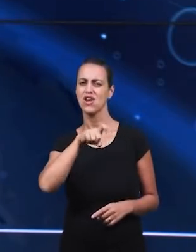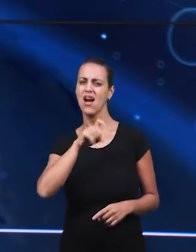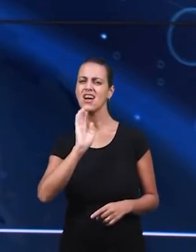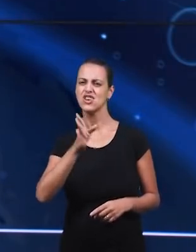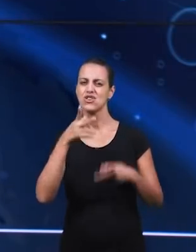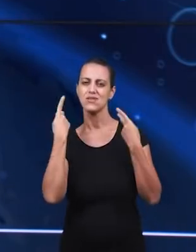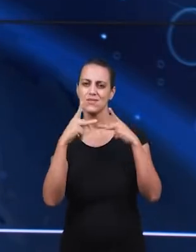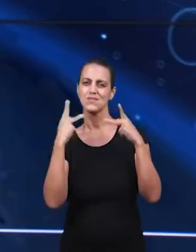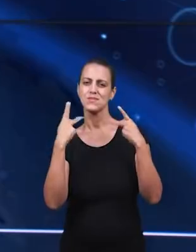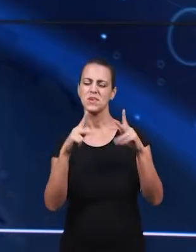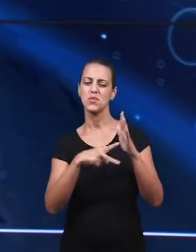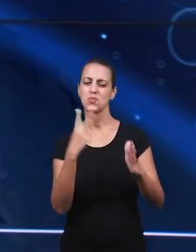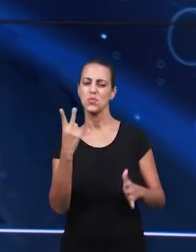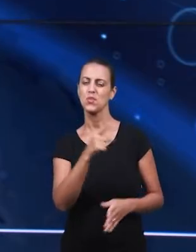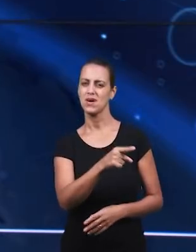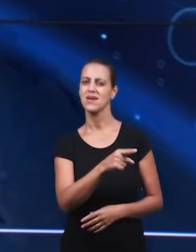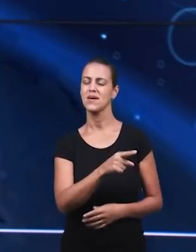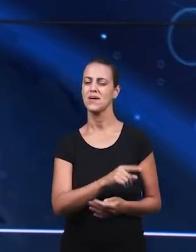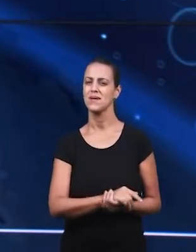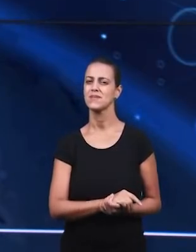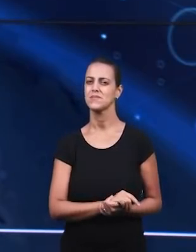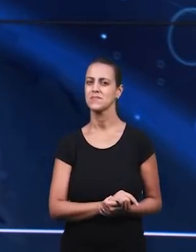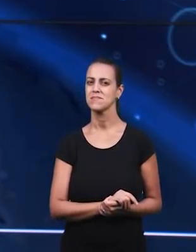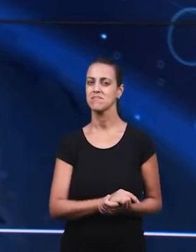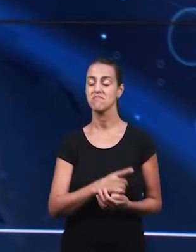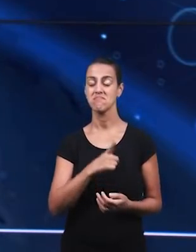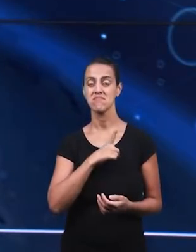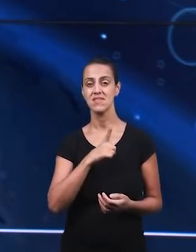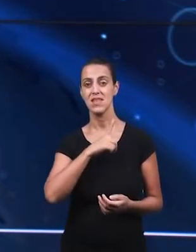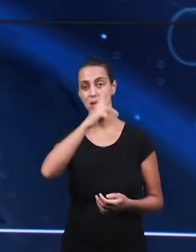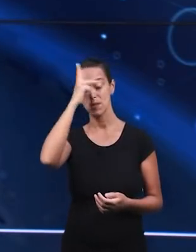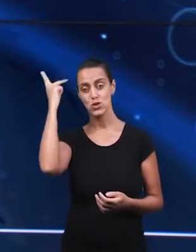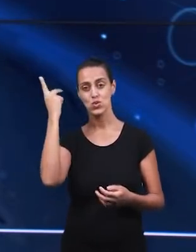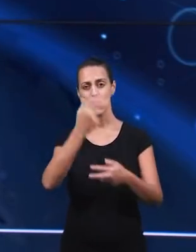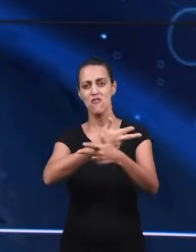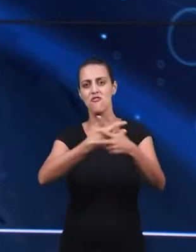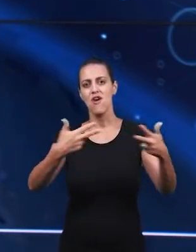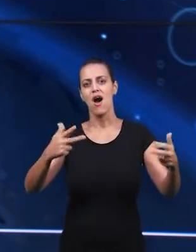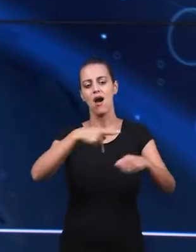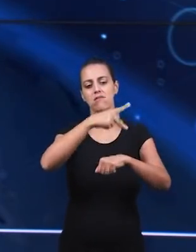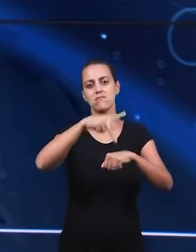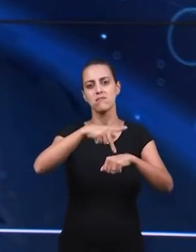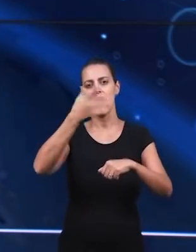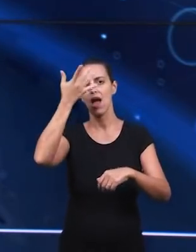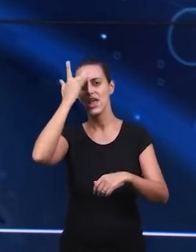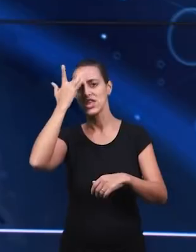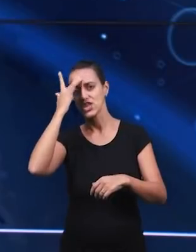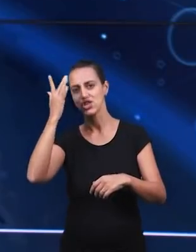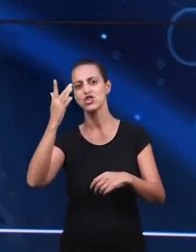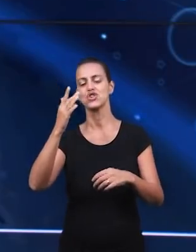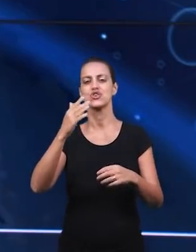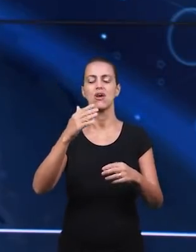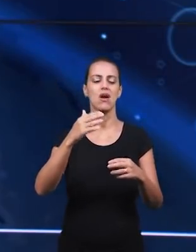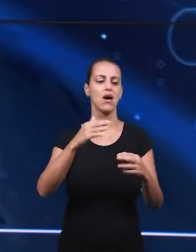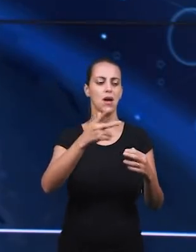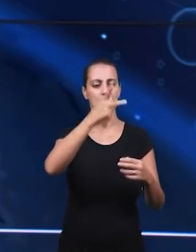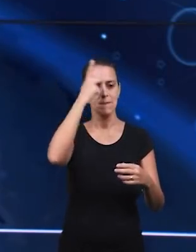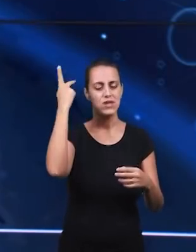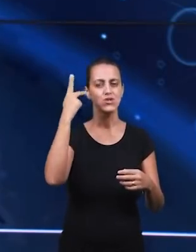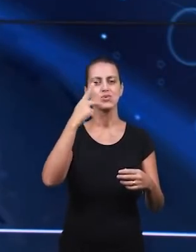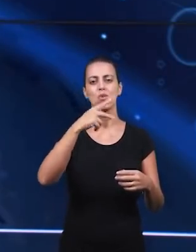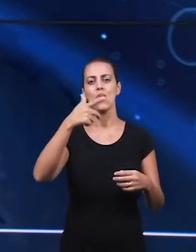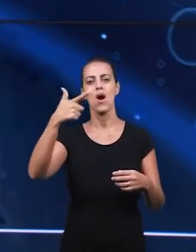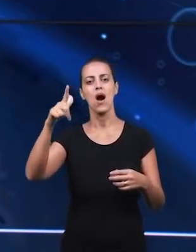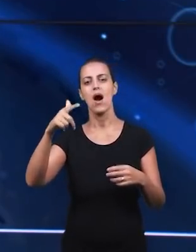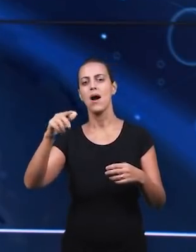igreja. E é uma igreja composta de irmãos de várias nacionalidades. Tem irmãos ali da Índia, irmãos do Sri Lanka, irmãos